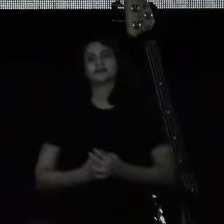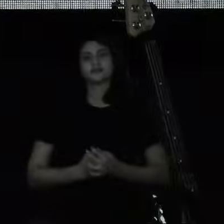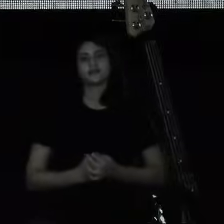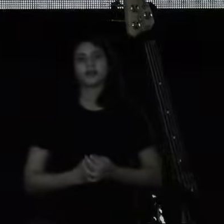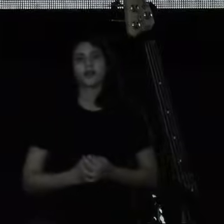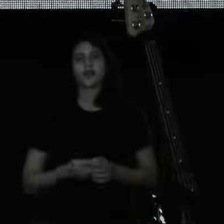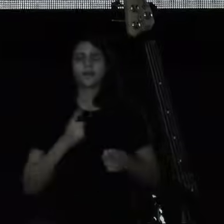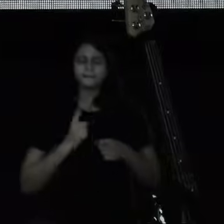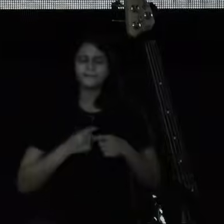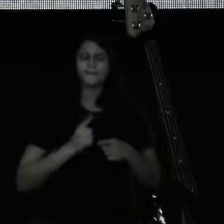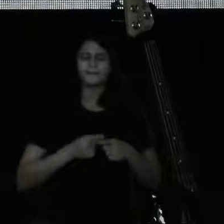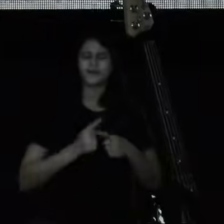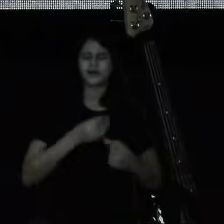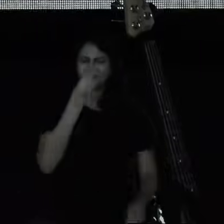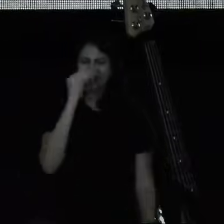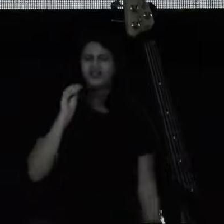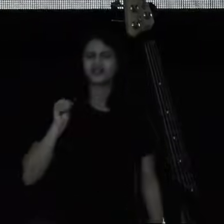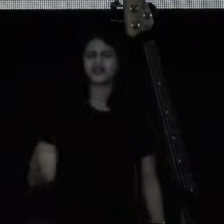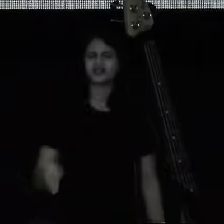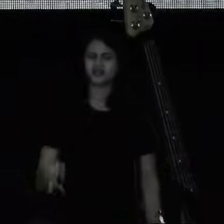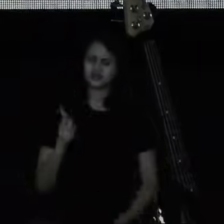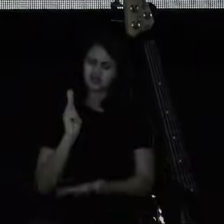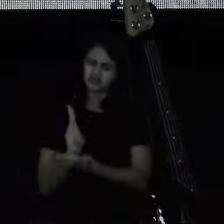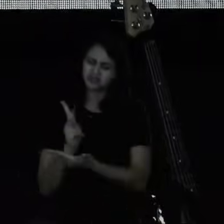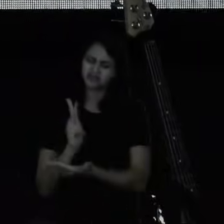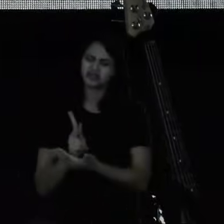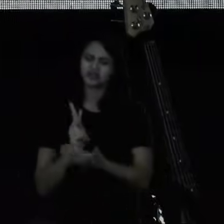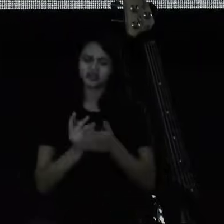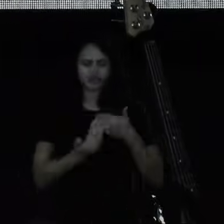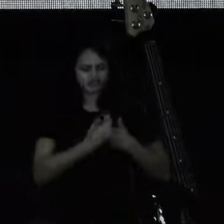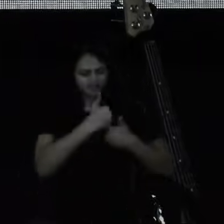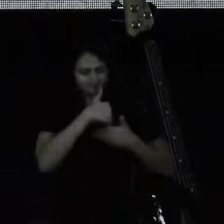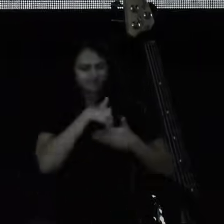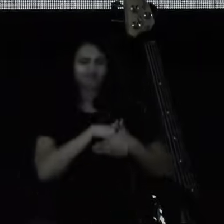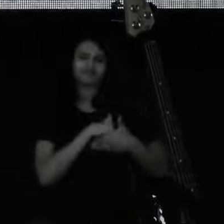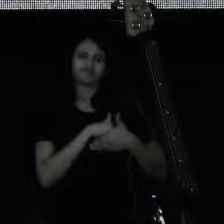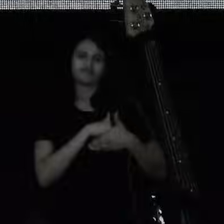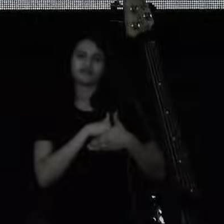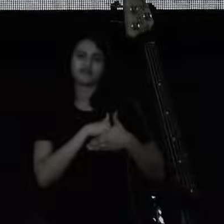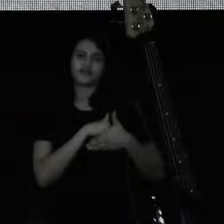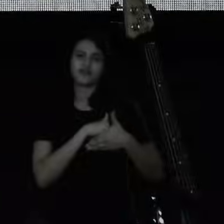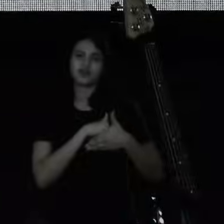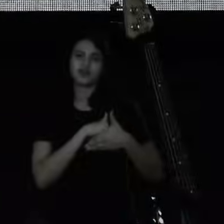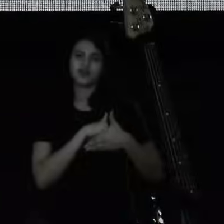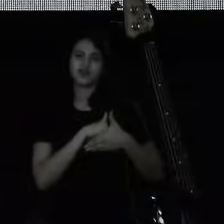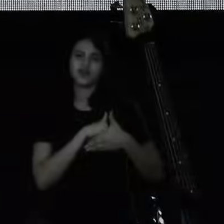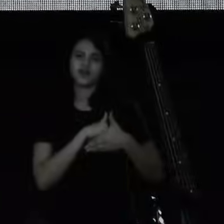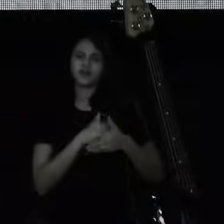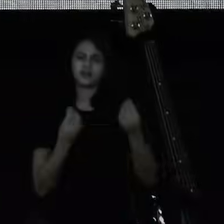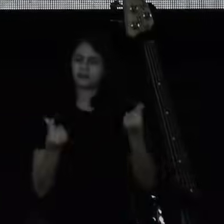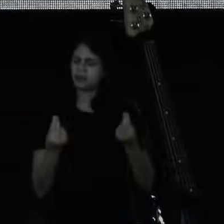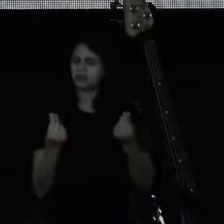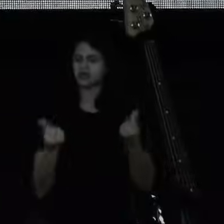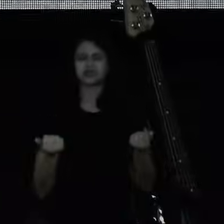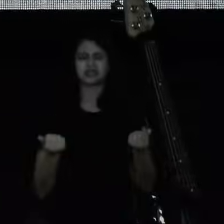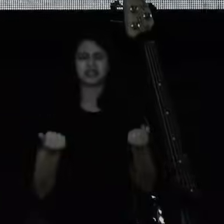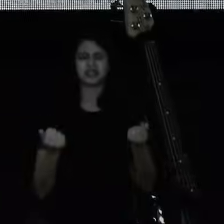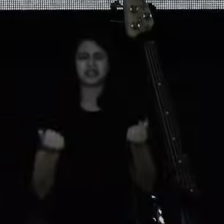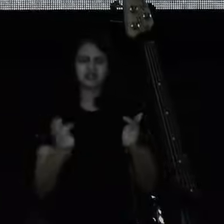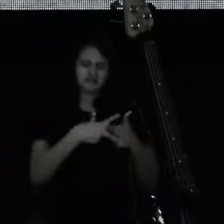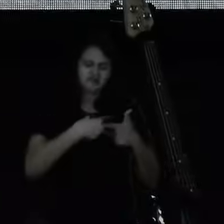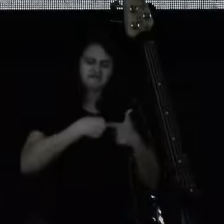Porque a rejeição vai continuar lá dentro do seu coração. Você pode ter o que for, você pode vencer na